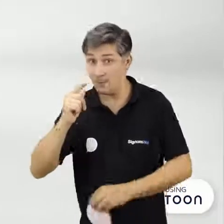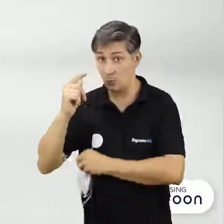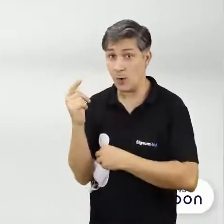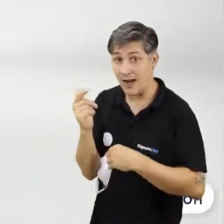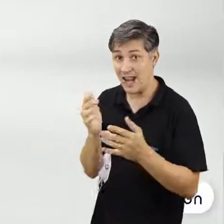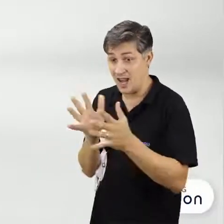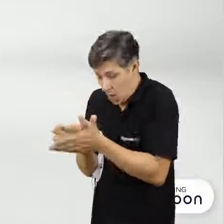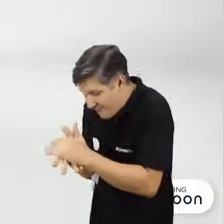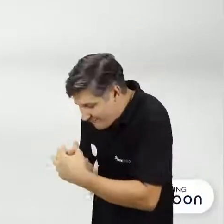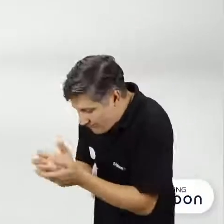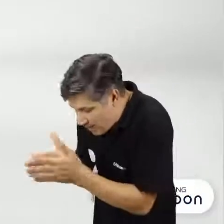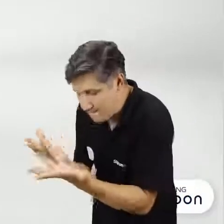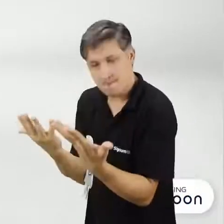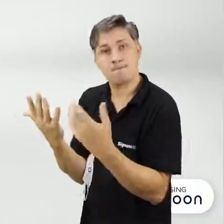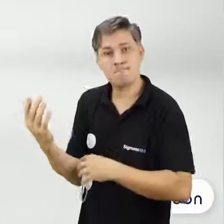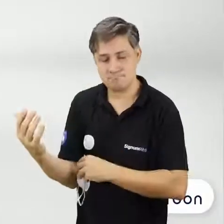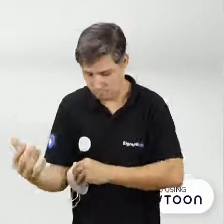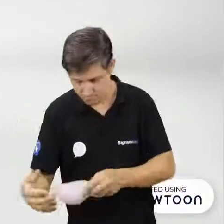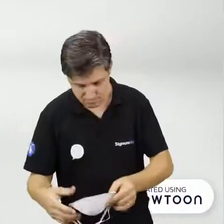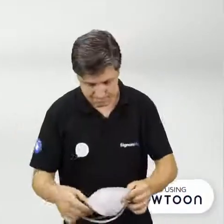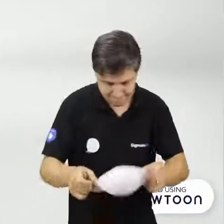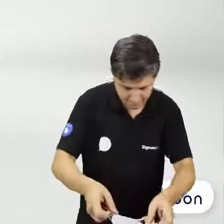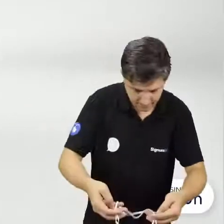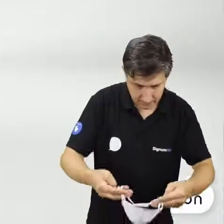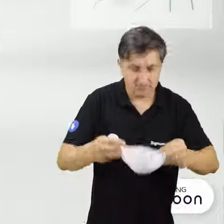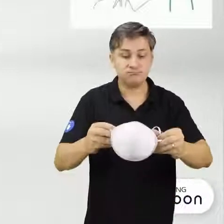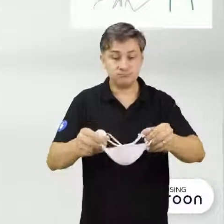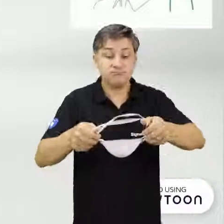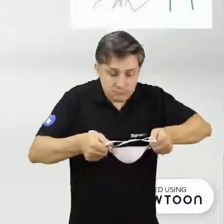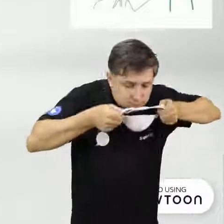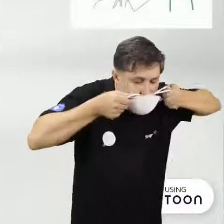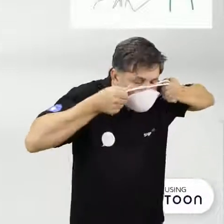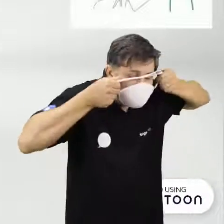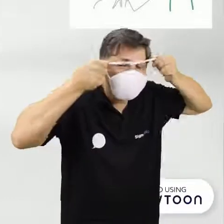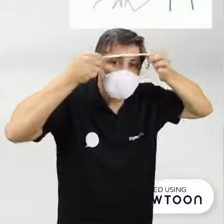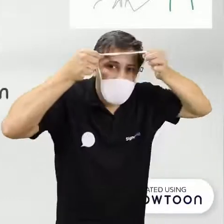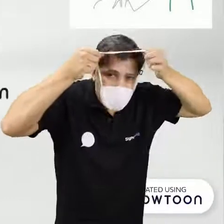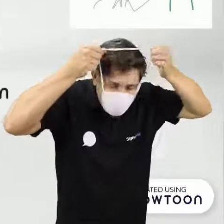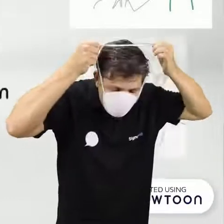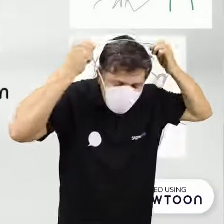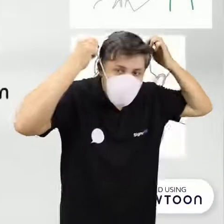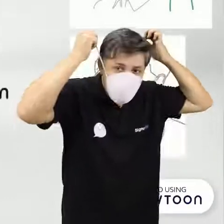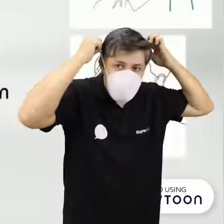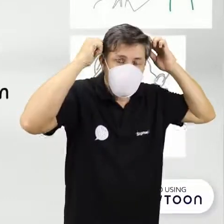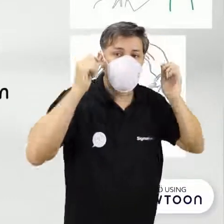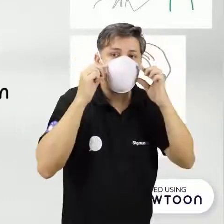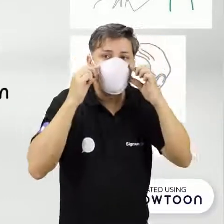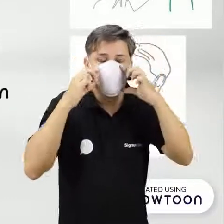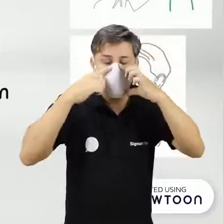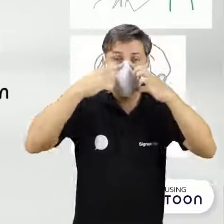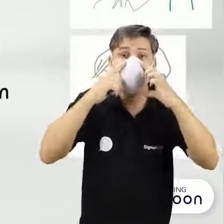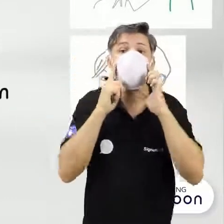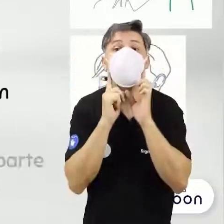Higienize as mãos antes de colocar a máscara. Coloque a máscara segurando nas alças. Atente para cobrir